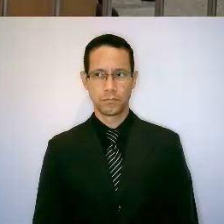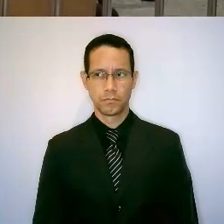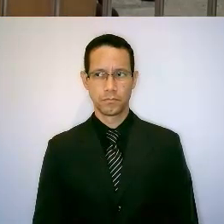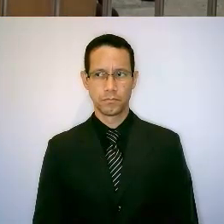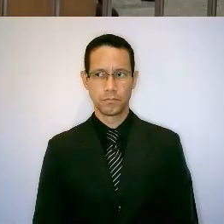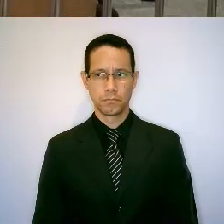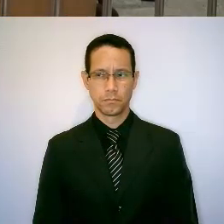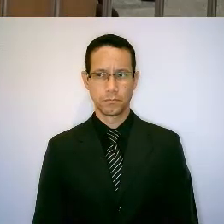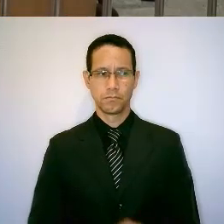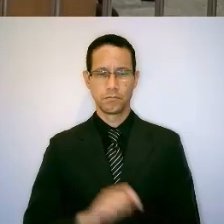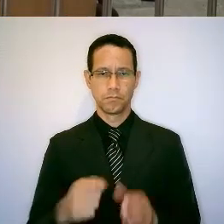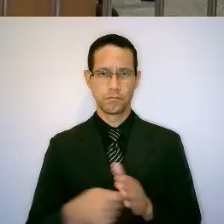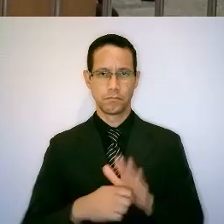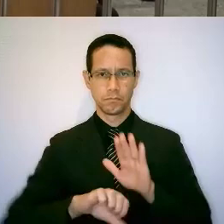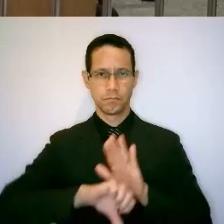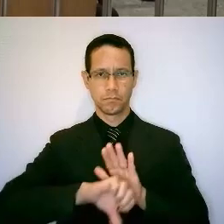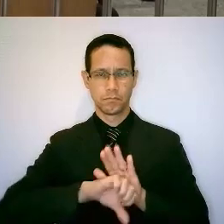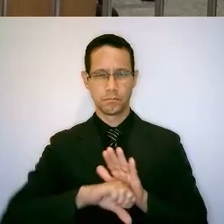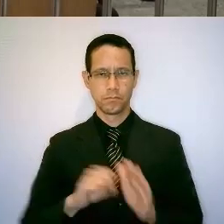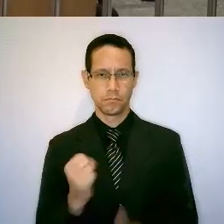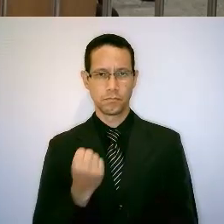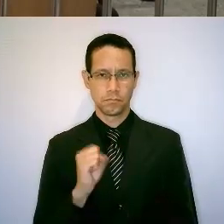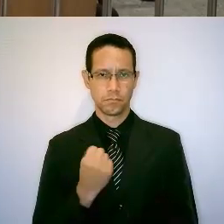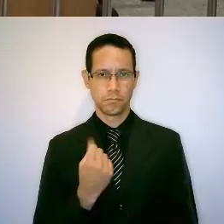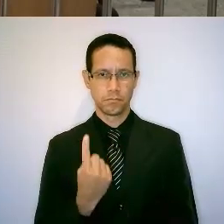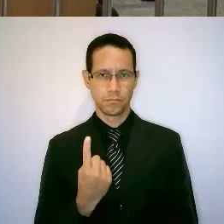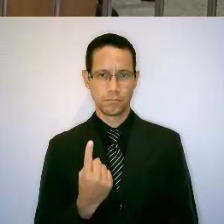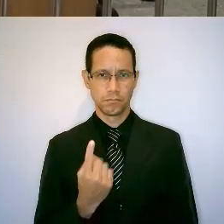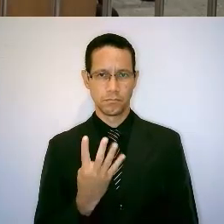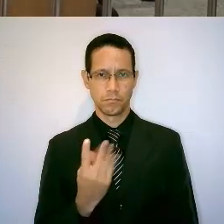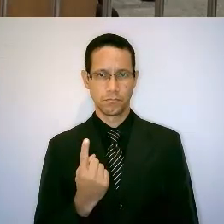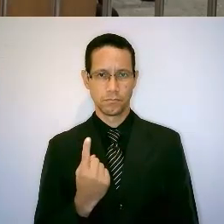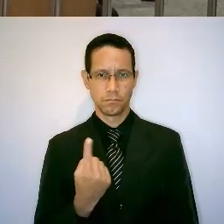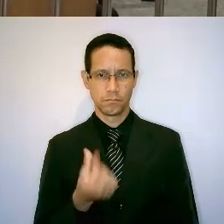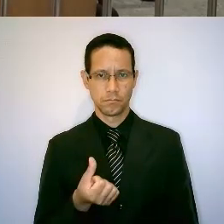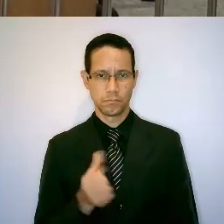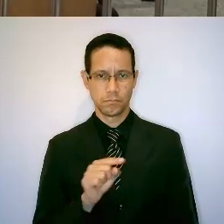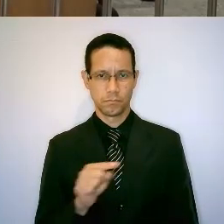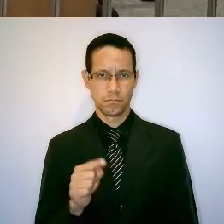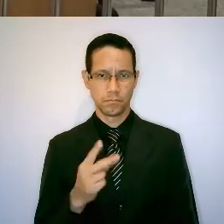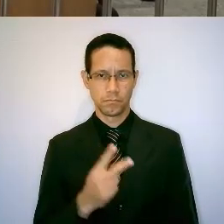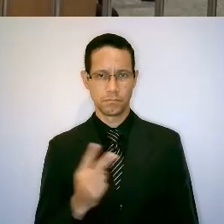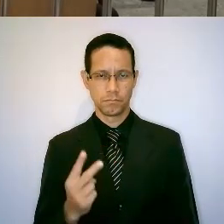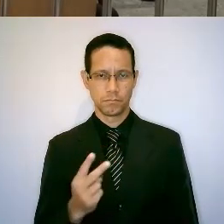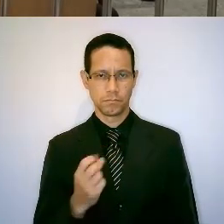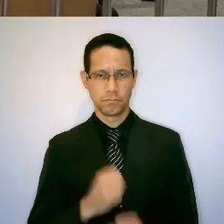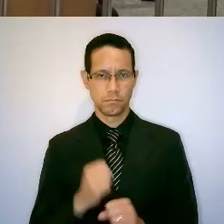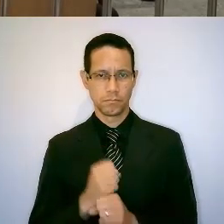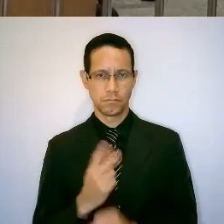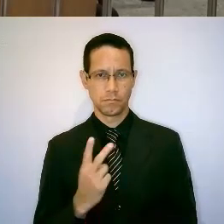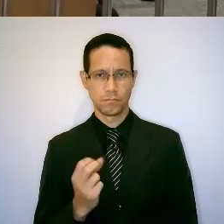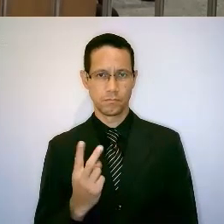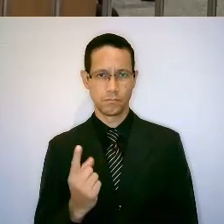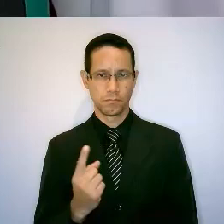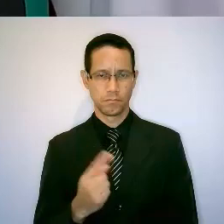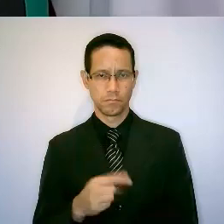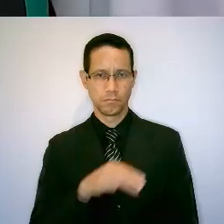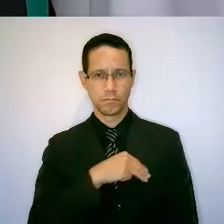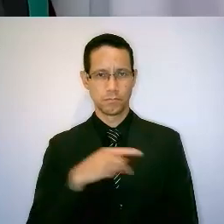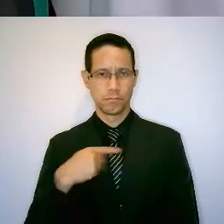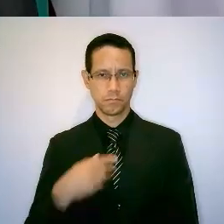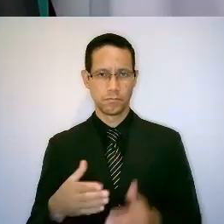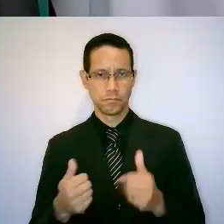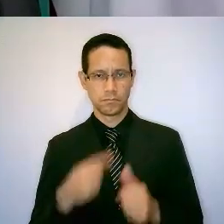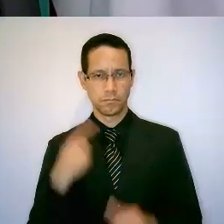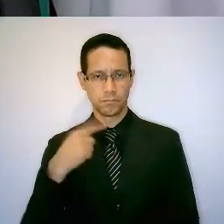81 41 16 dígito 22 ano 2021 apelanta o Ministério Público advogado Dr